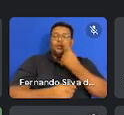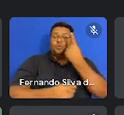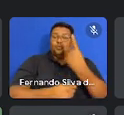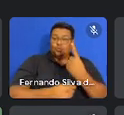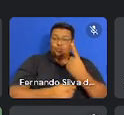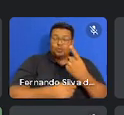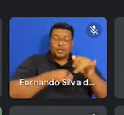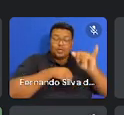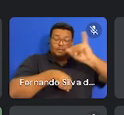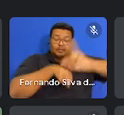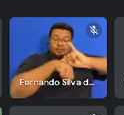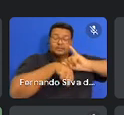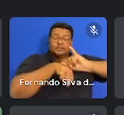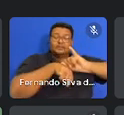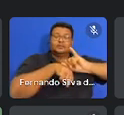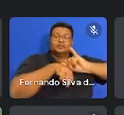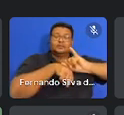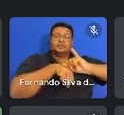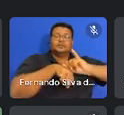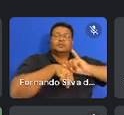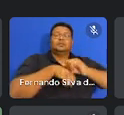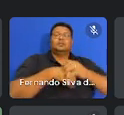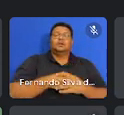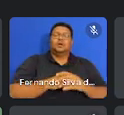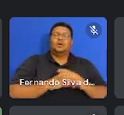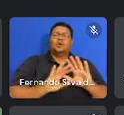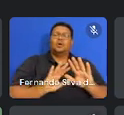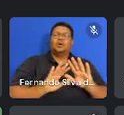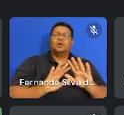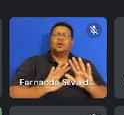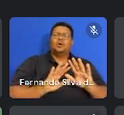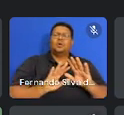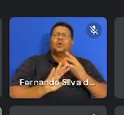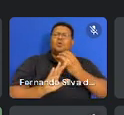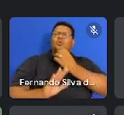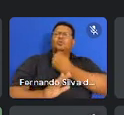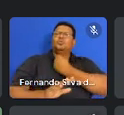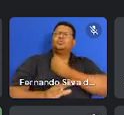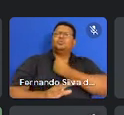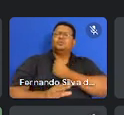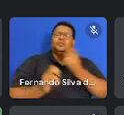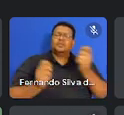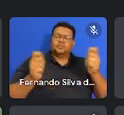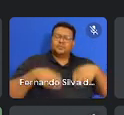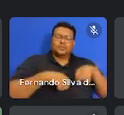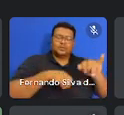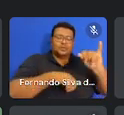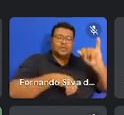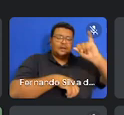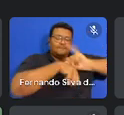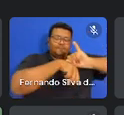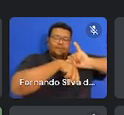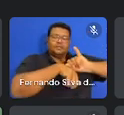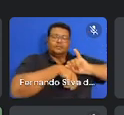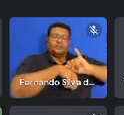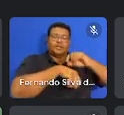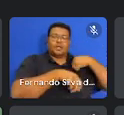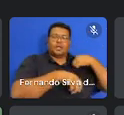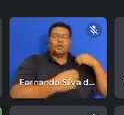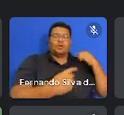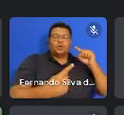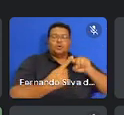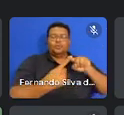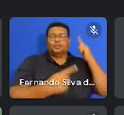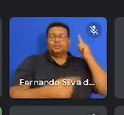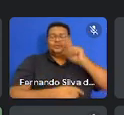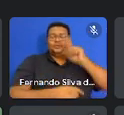de cima. Então, quais são os números que podem cair na face de cima para atingir o meu objetivo,